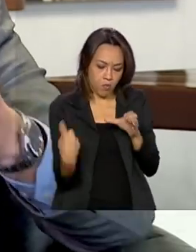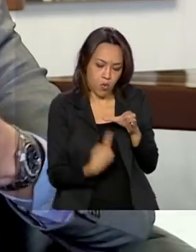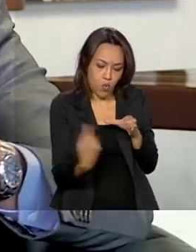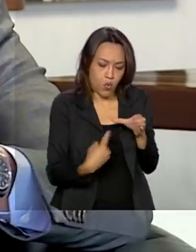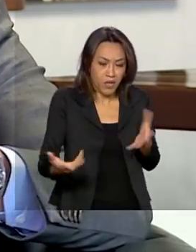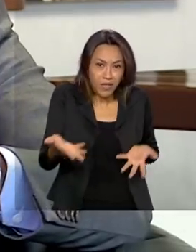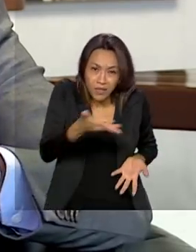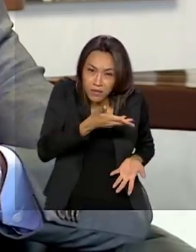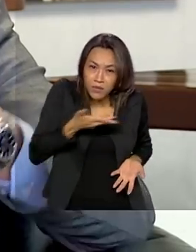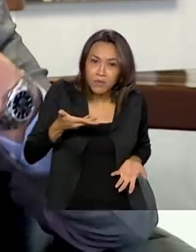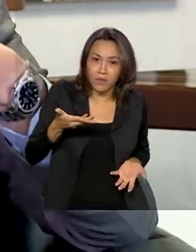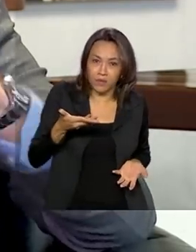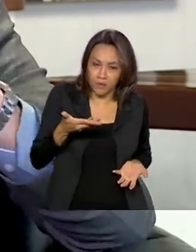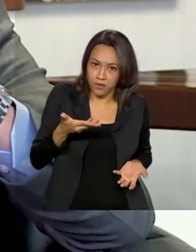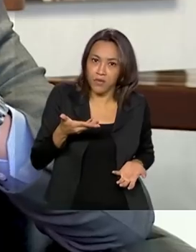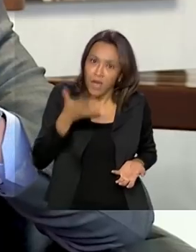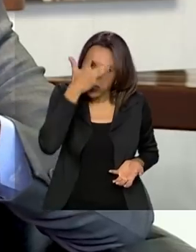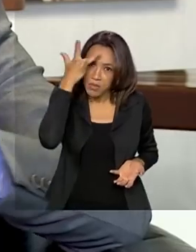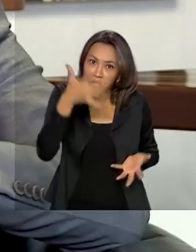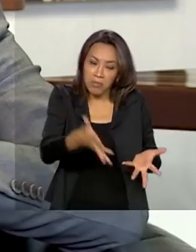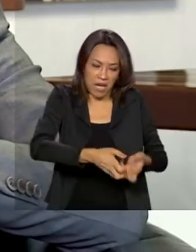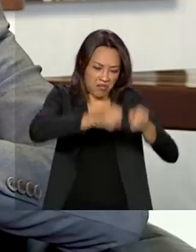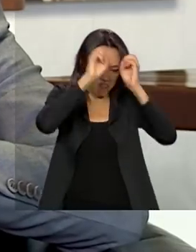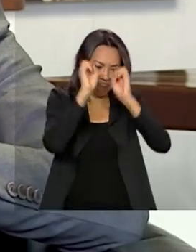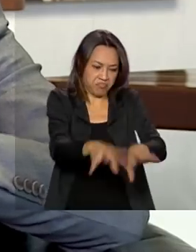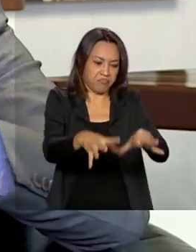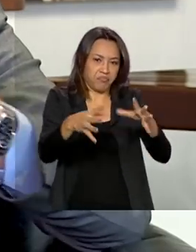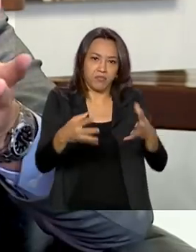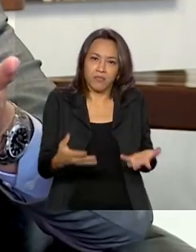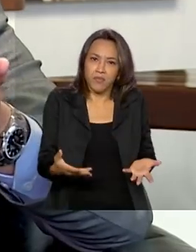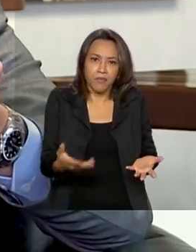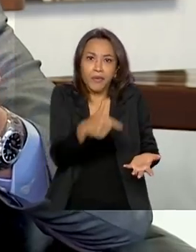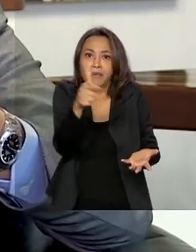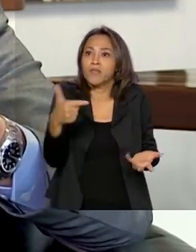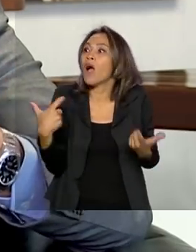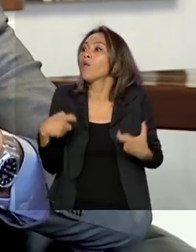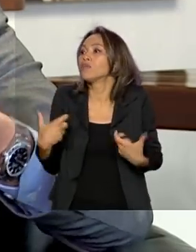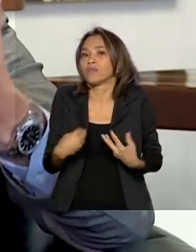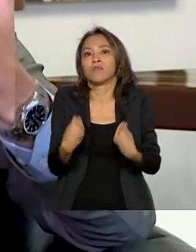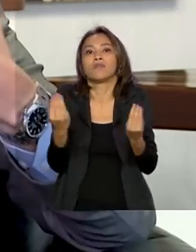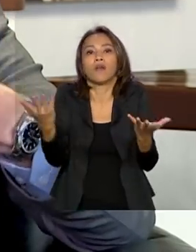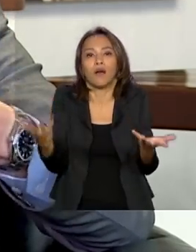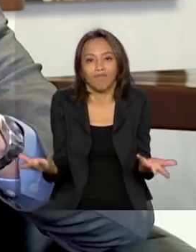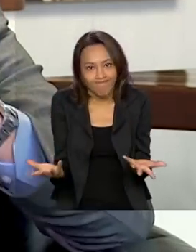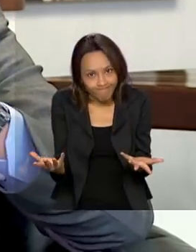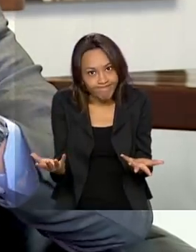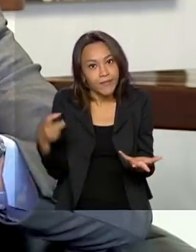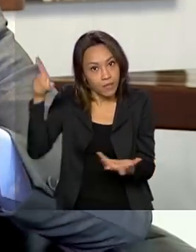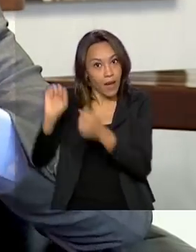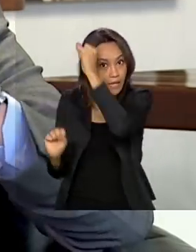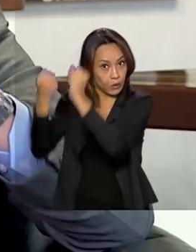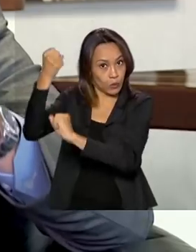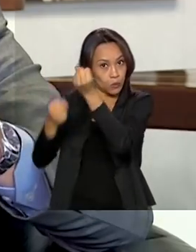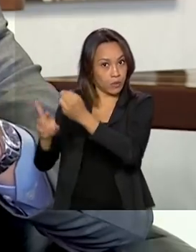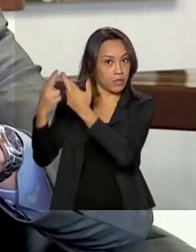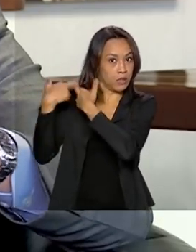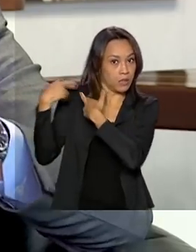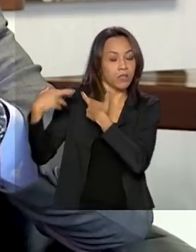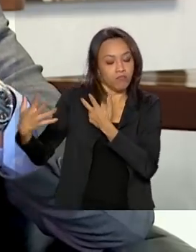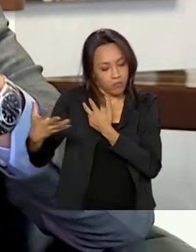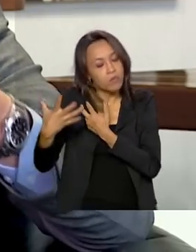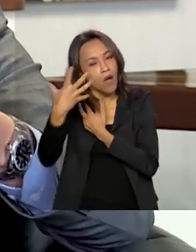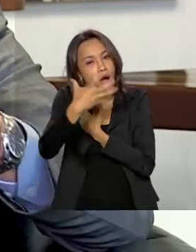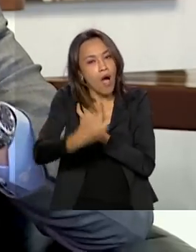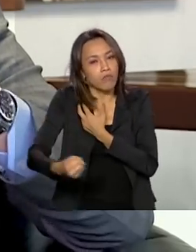esses produtos, a pessoa descartava de qualquer jeito, porque não tinha para onde entregar. Então, a indústria de eletroeletrônicos criou todo um